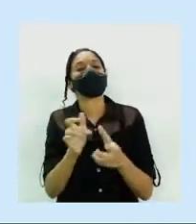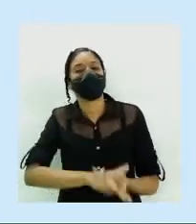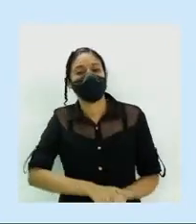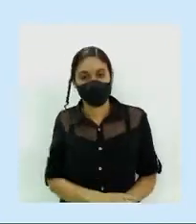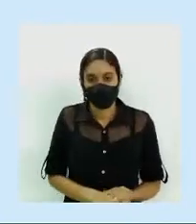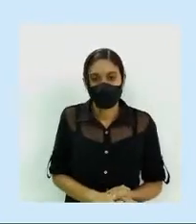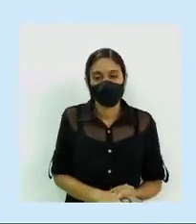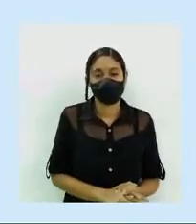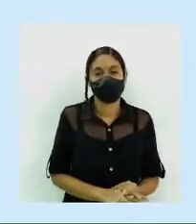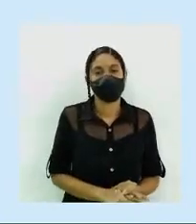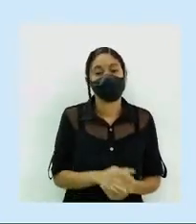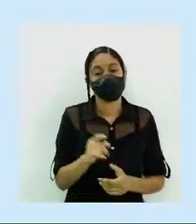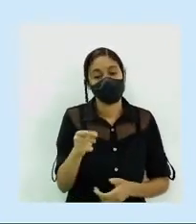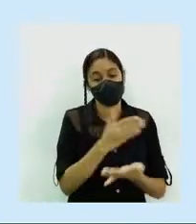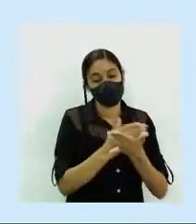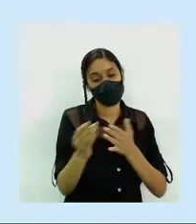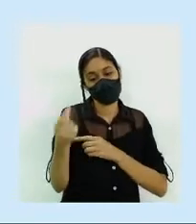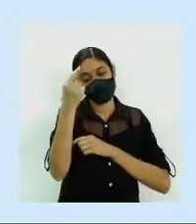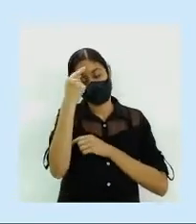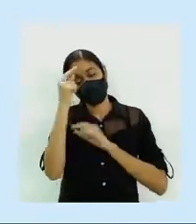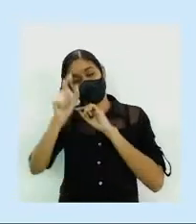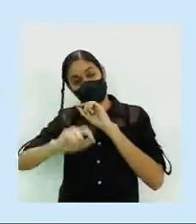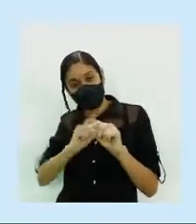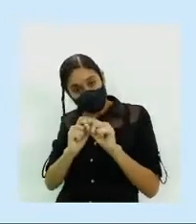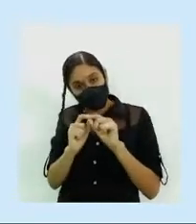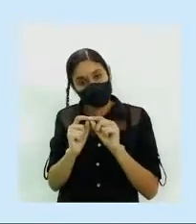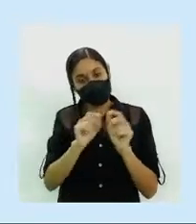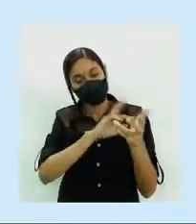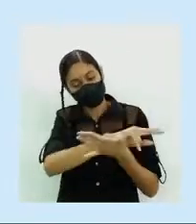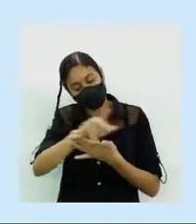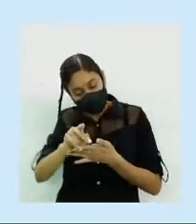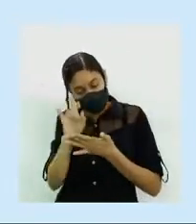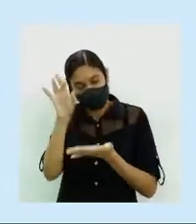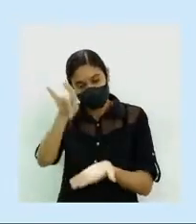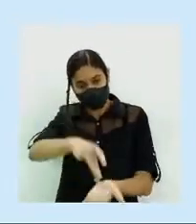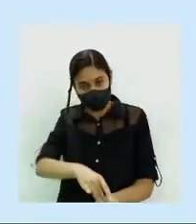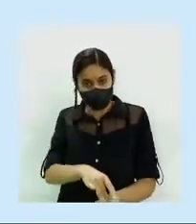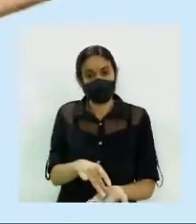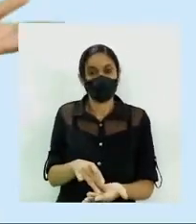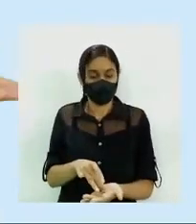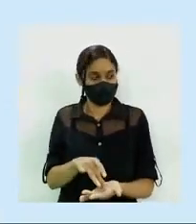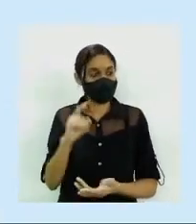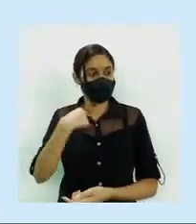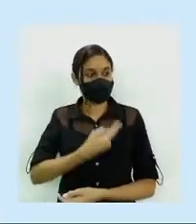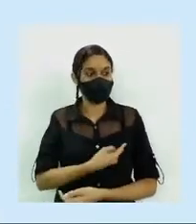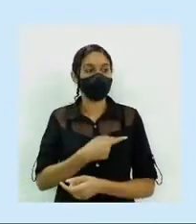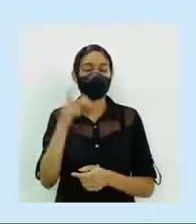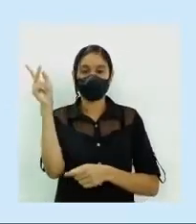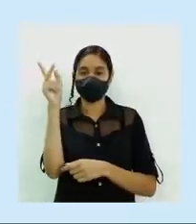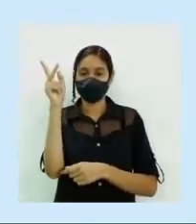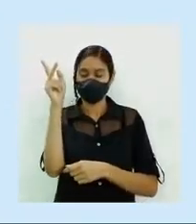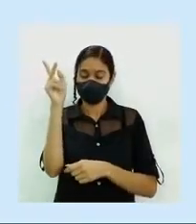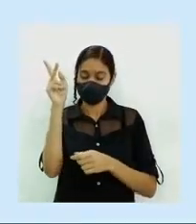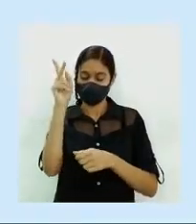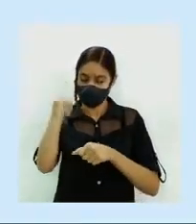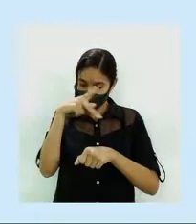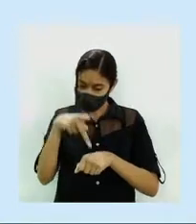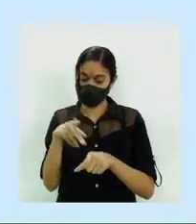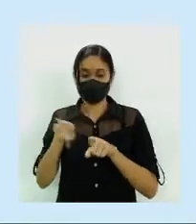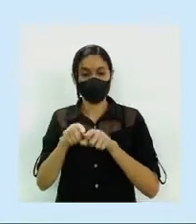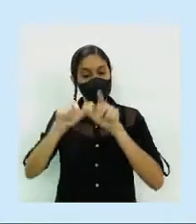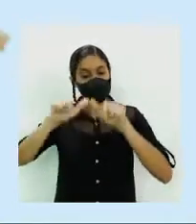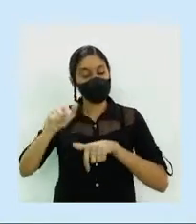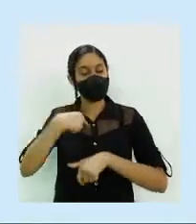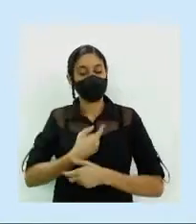gênero textual que você começa a despertar sobre as diversas realidades do nosso país, da nossa